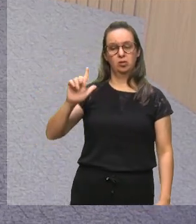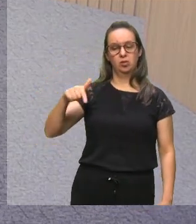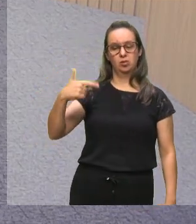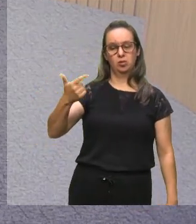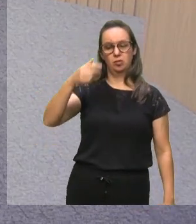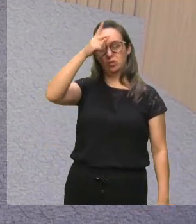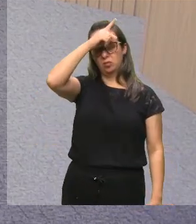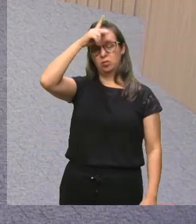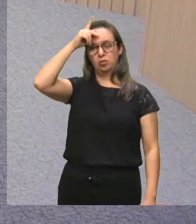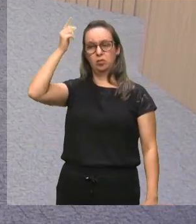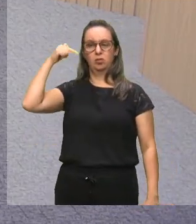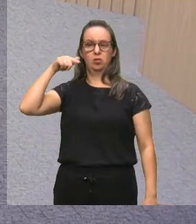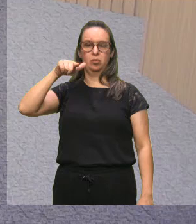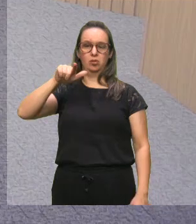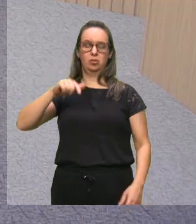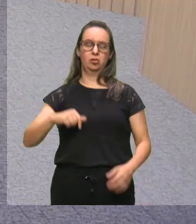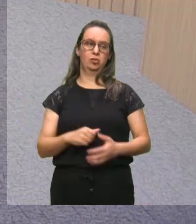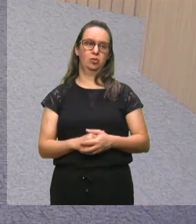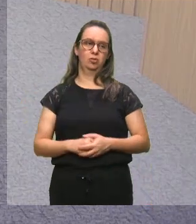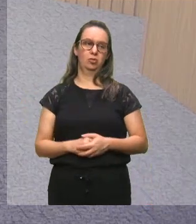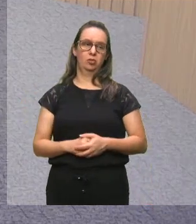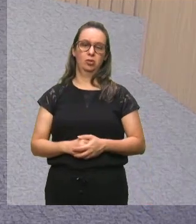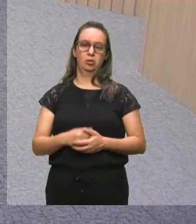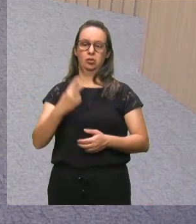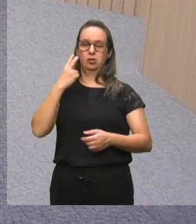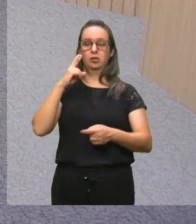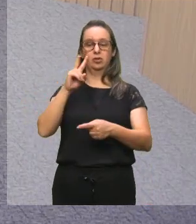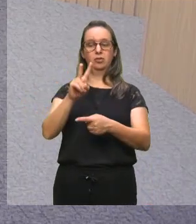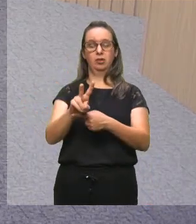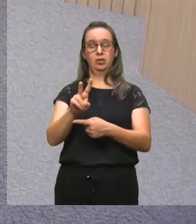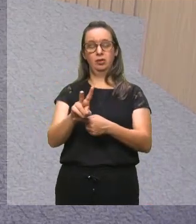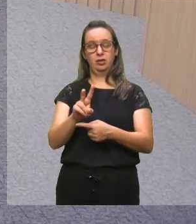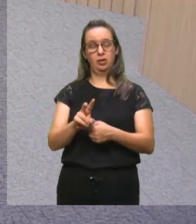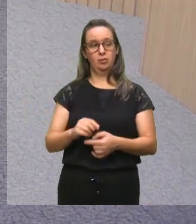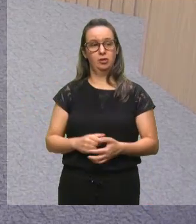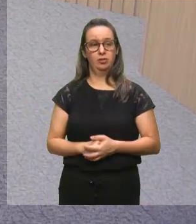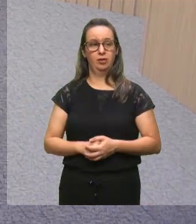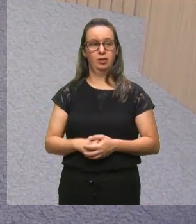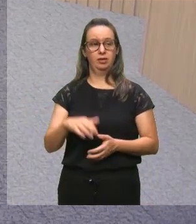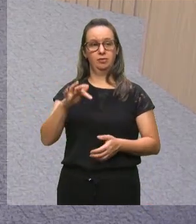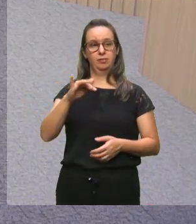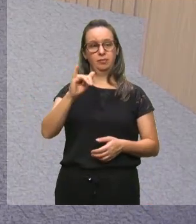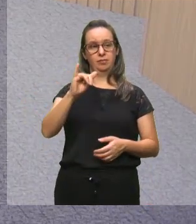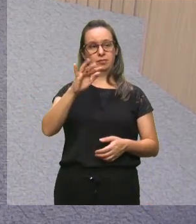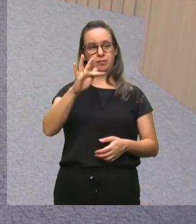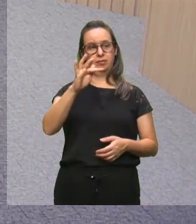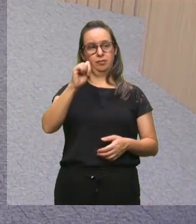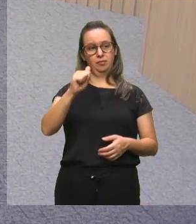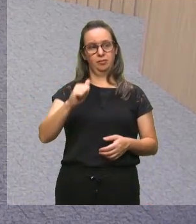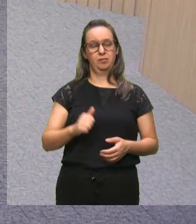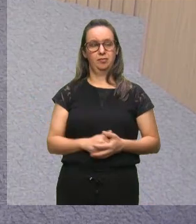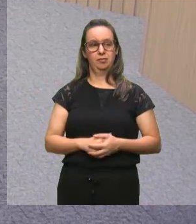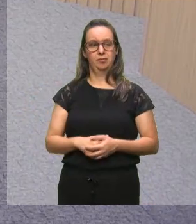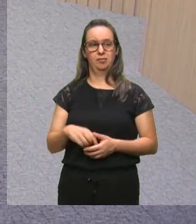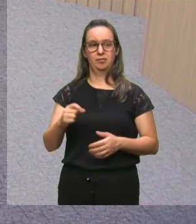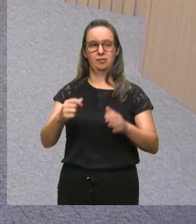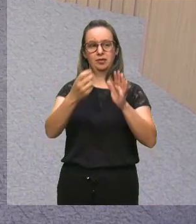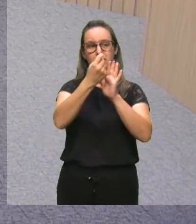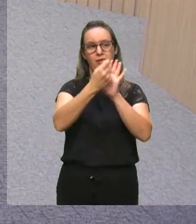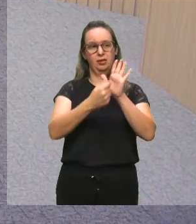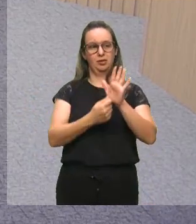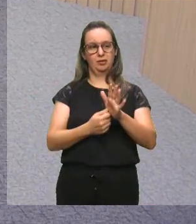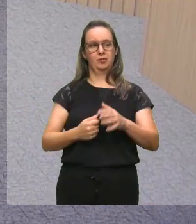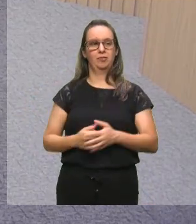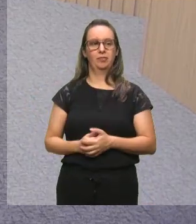dando continuidade, Felipe, eu reparei que a ficha dentro do orçamento para readequações,